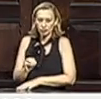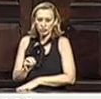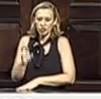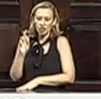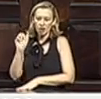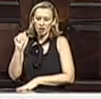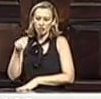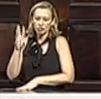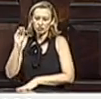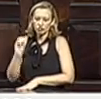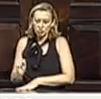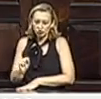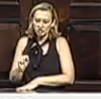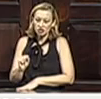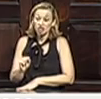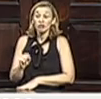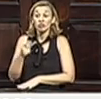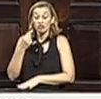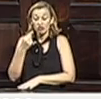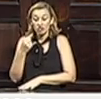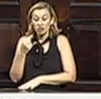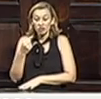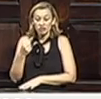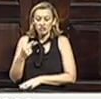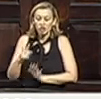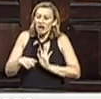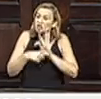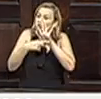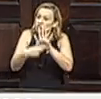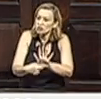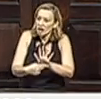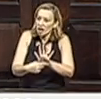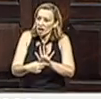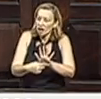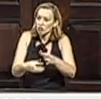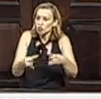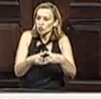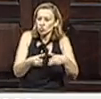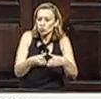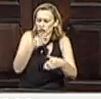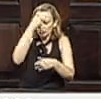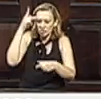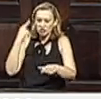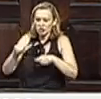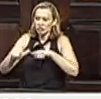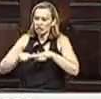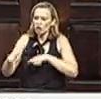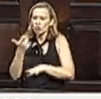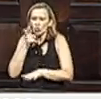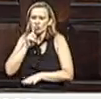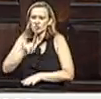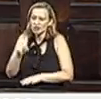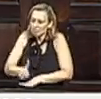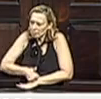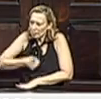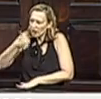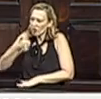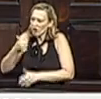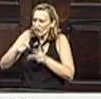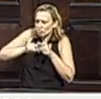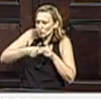fazer com que a categoria dos trabalhadores consiga melhorias,